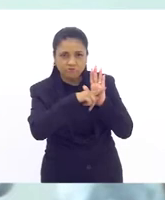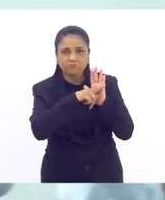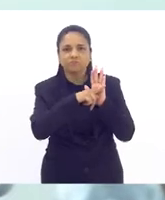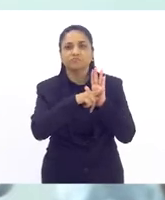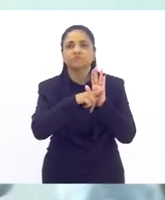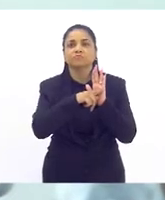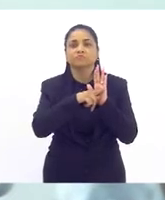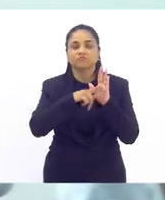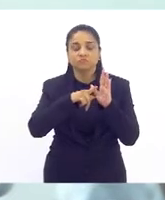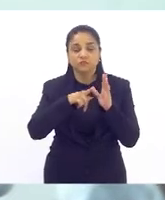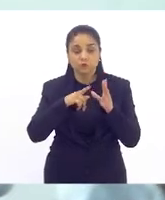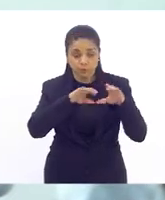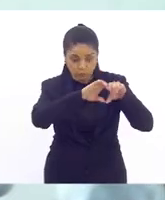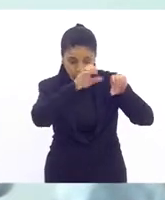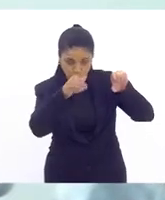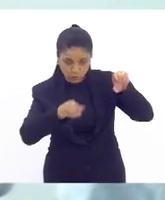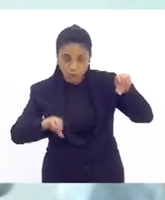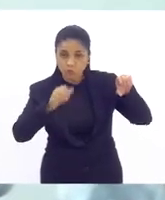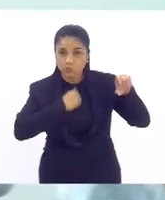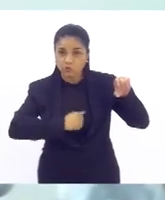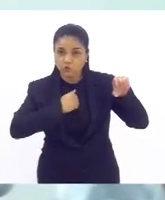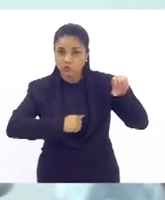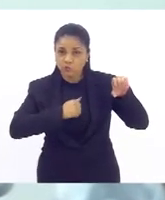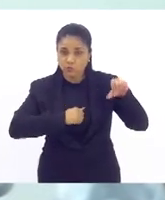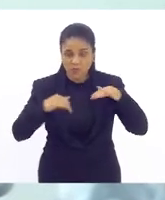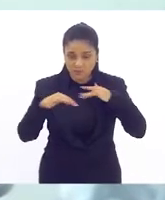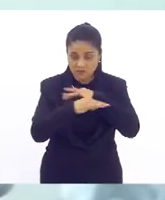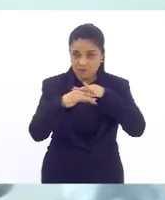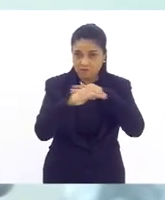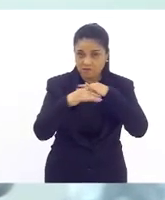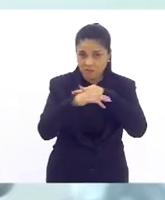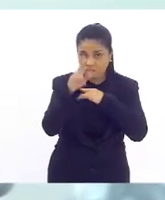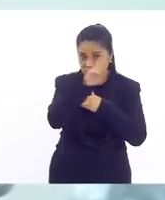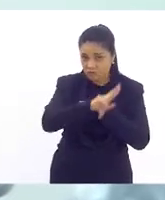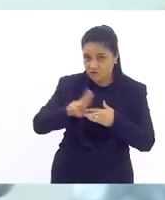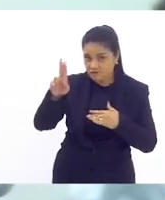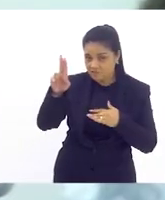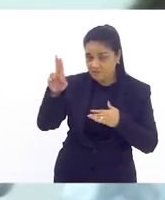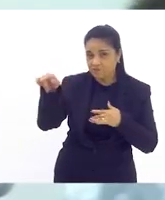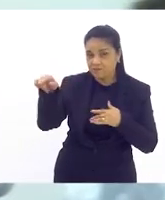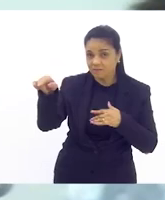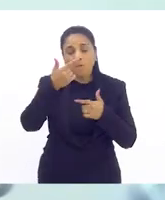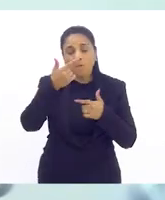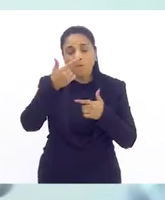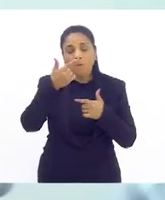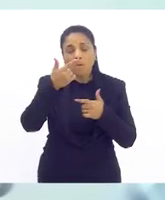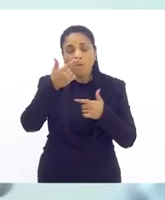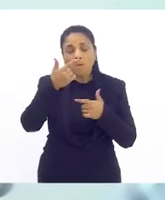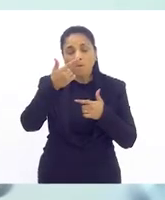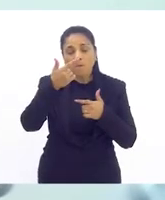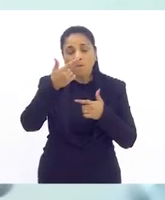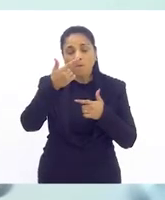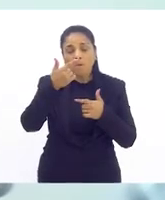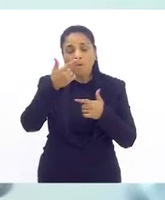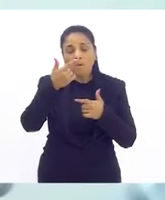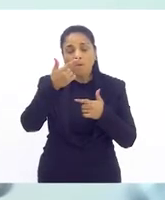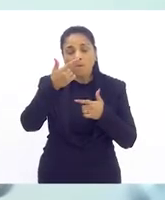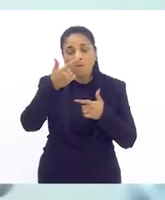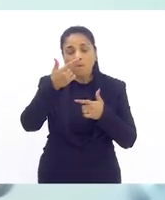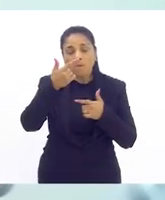pegou todo o esgoto da Cidade Universitária levamos para a ética alegria e o próximo passo era captar